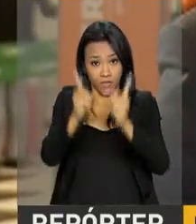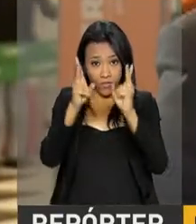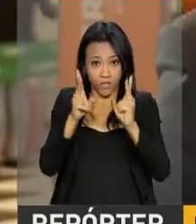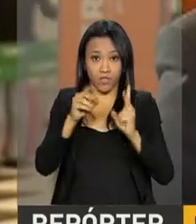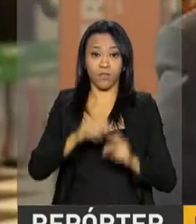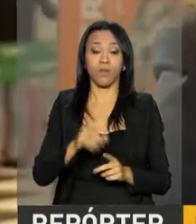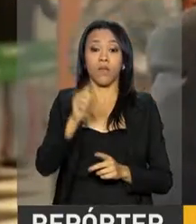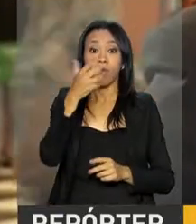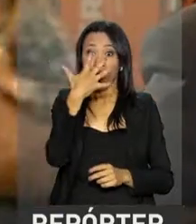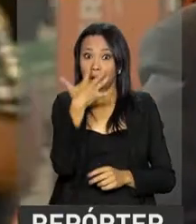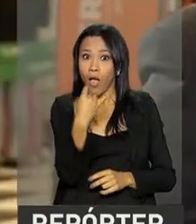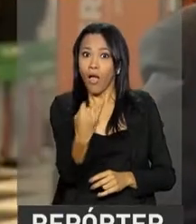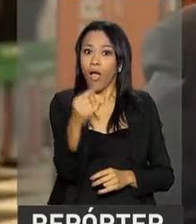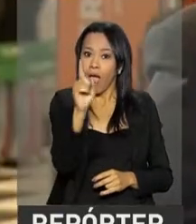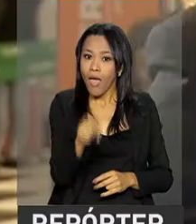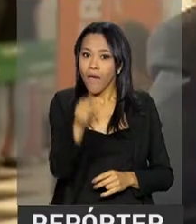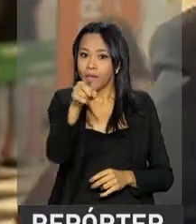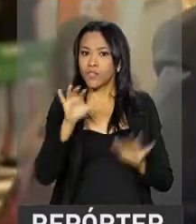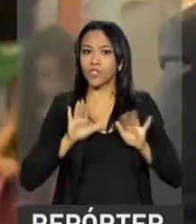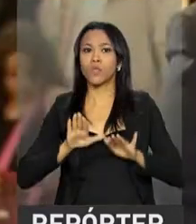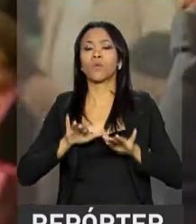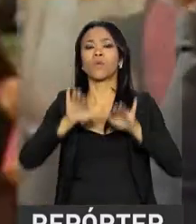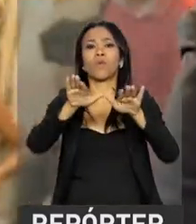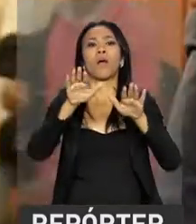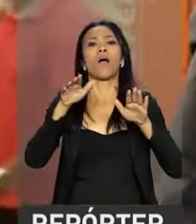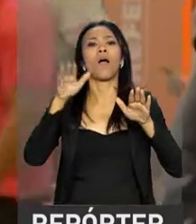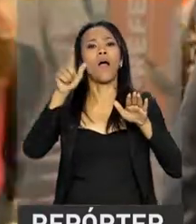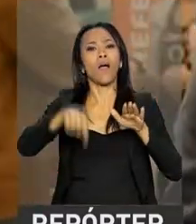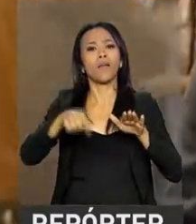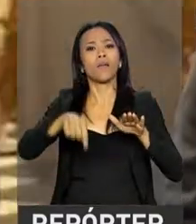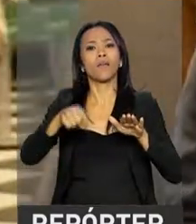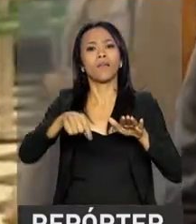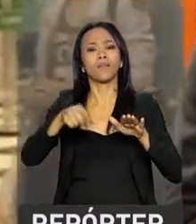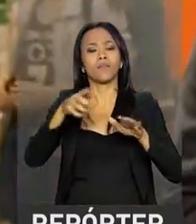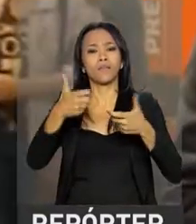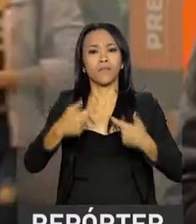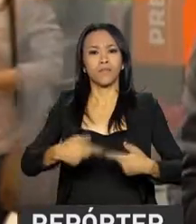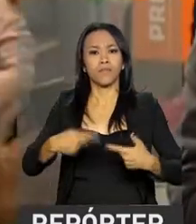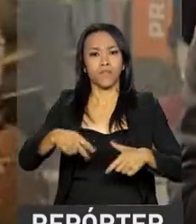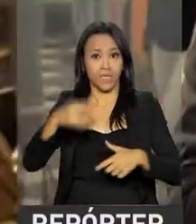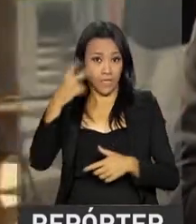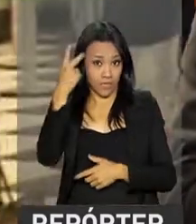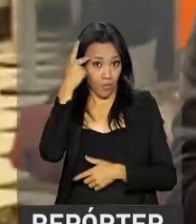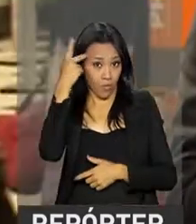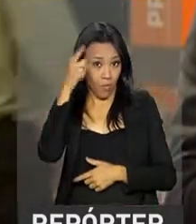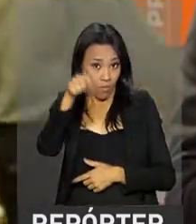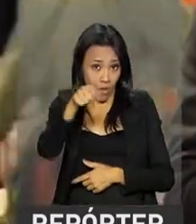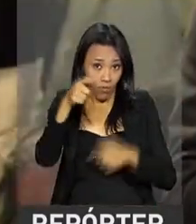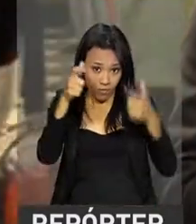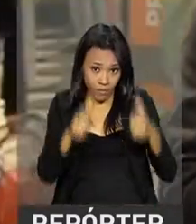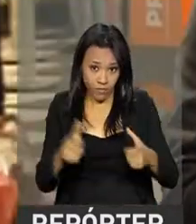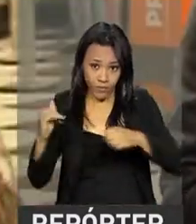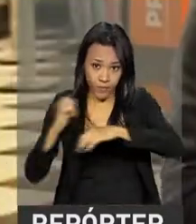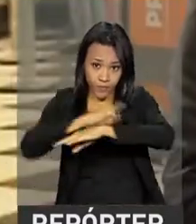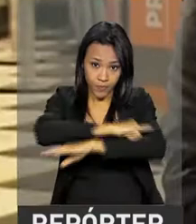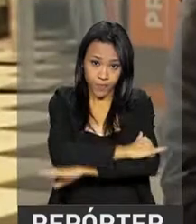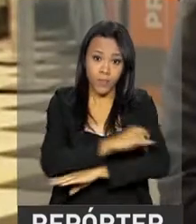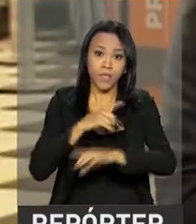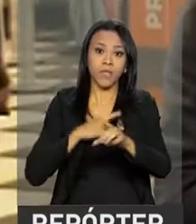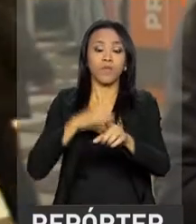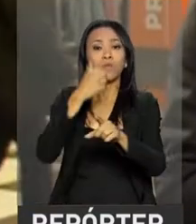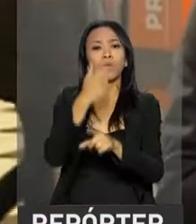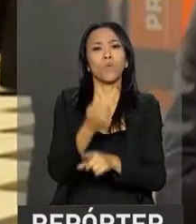é este aqui o de congonhas em são paulo e os números explicam porque no ano passado o terminal paulista registrou cerca de